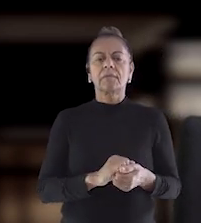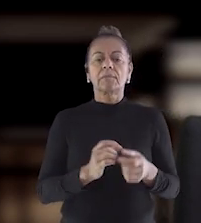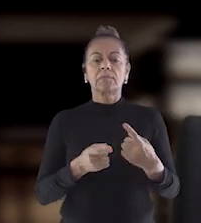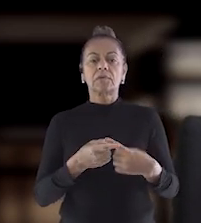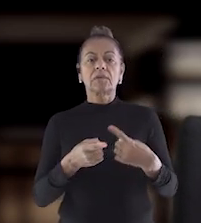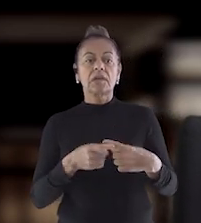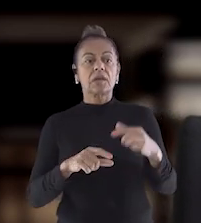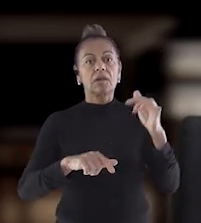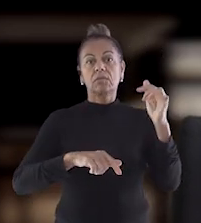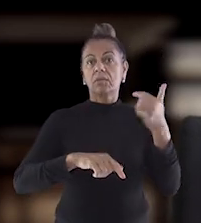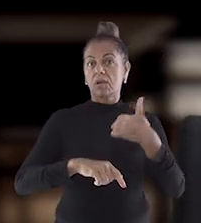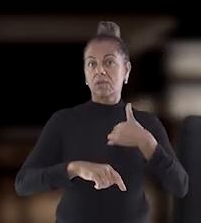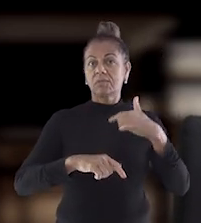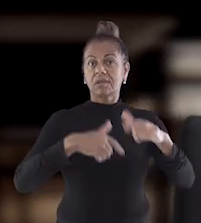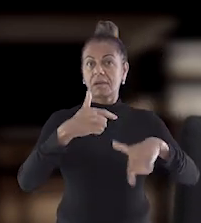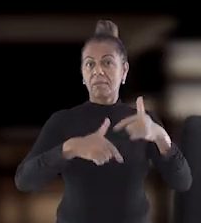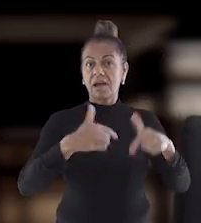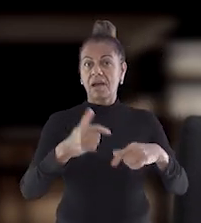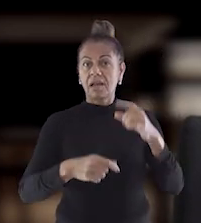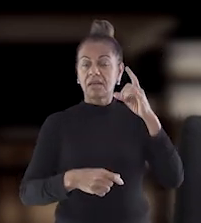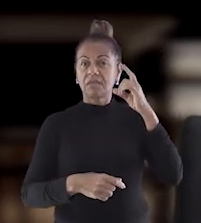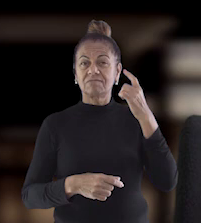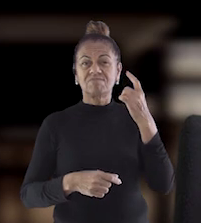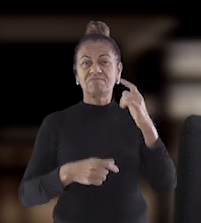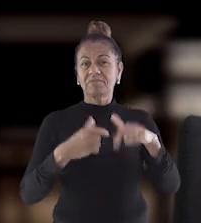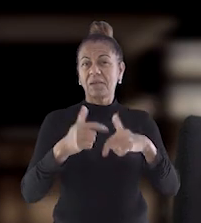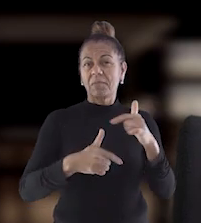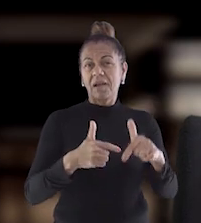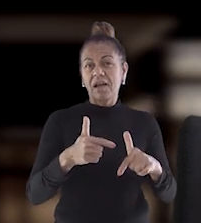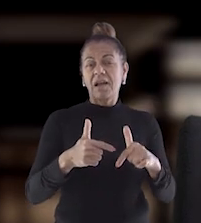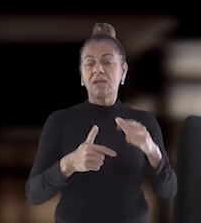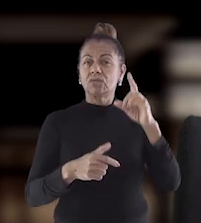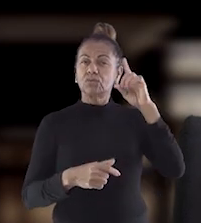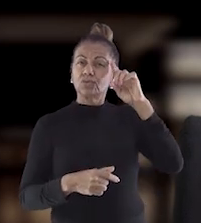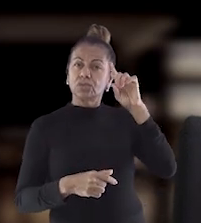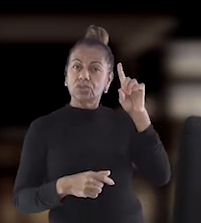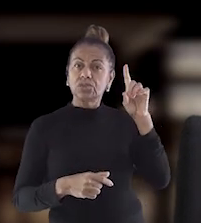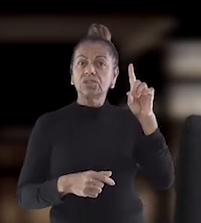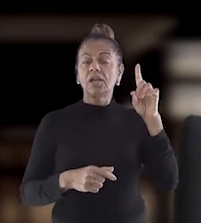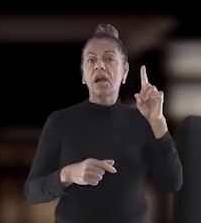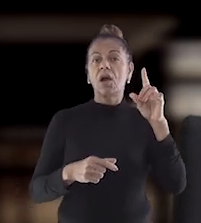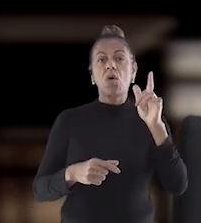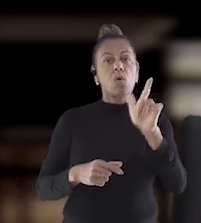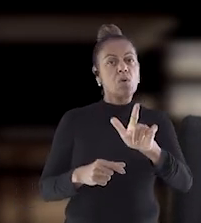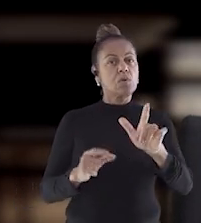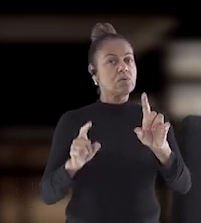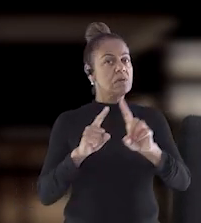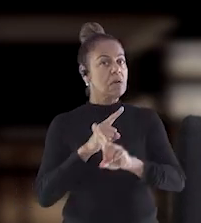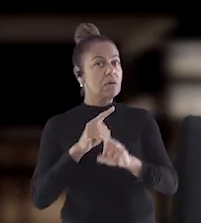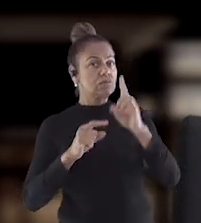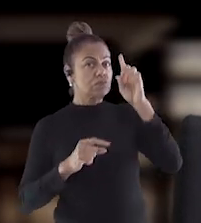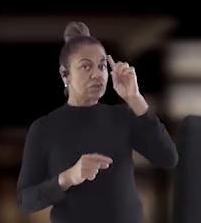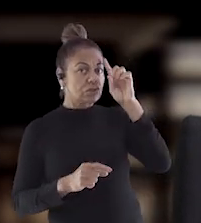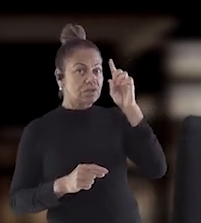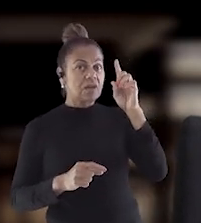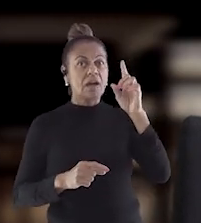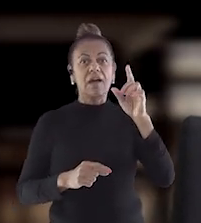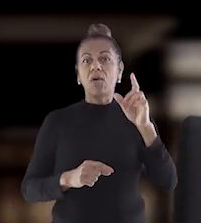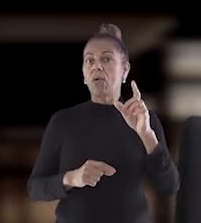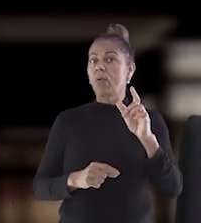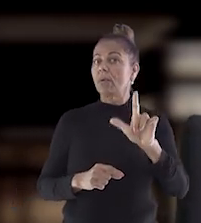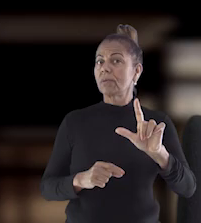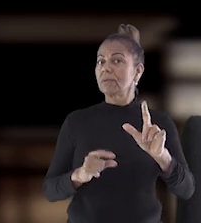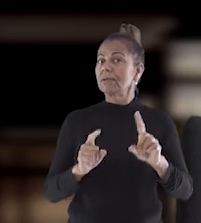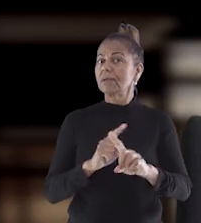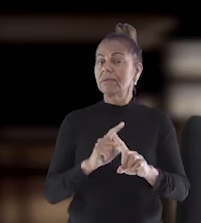Eu já fico sem você um dia sim, um dia não. Porque eu trabalho um dia sim, um dia não, né? Então, tipo assim, nós vamos estudar junto e nós